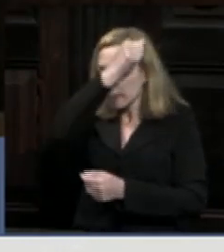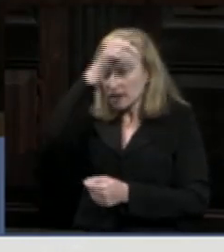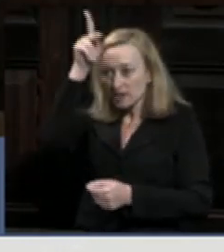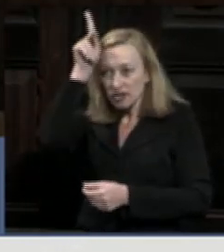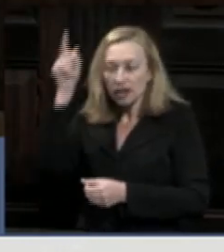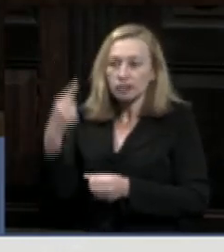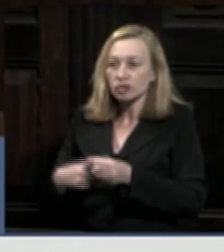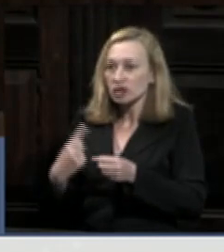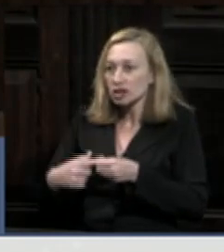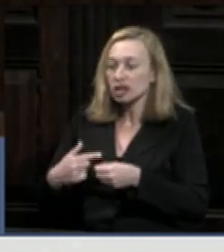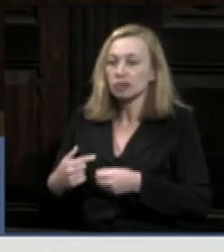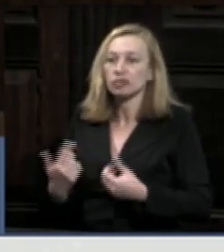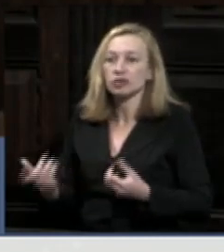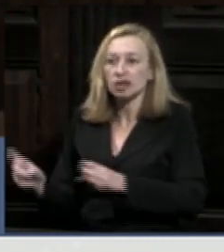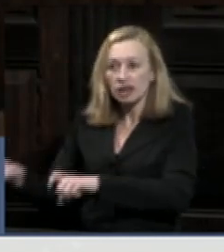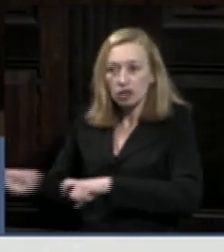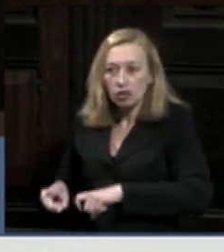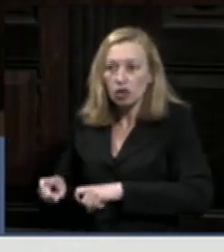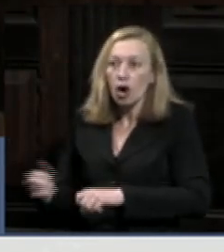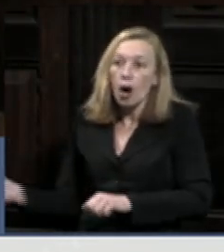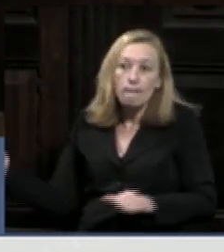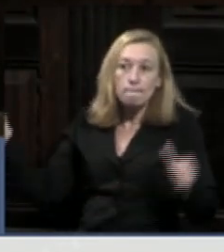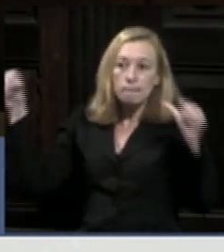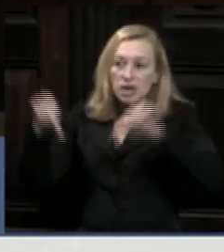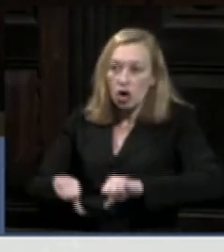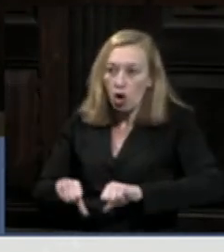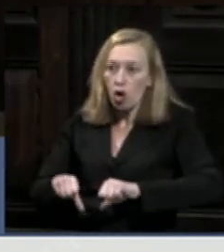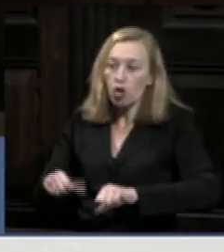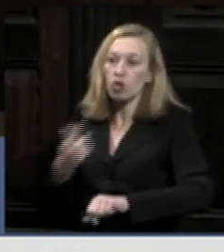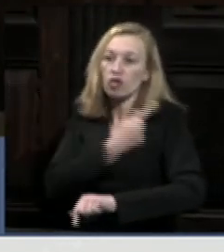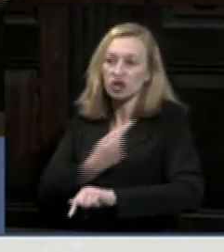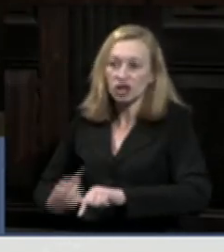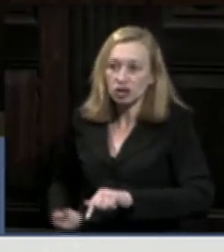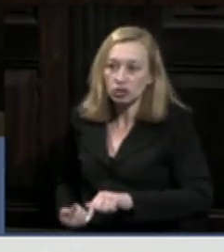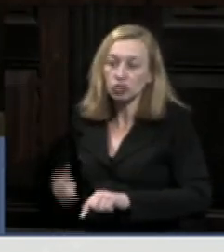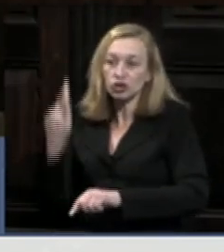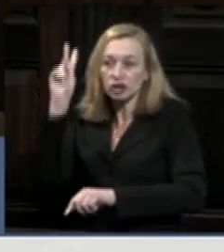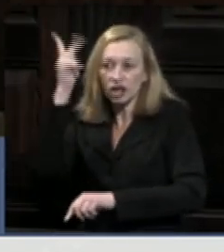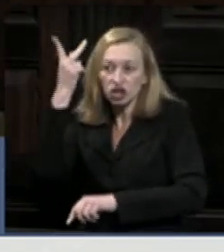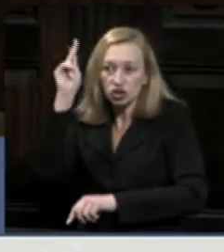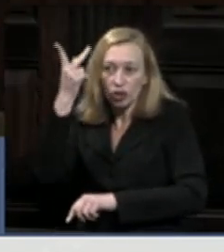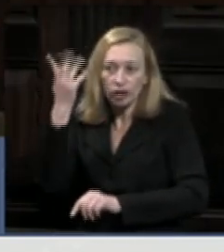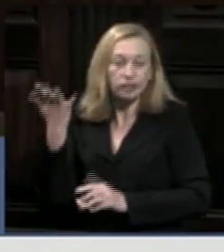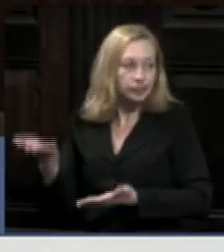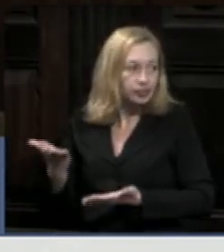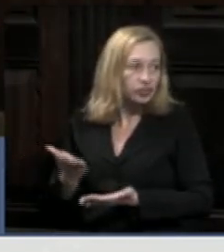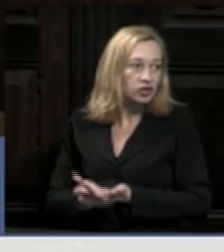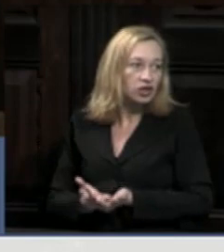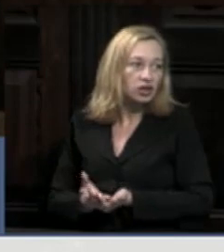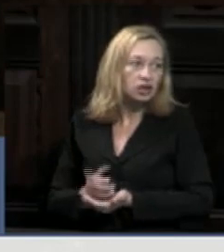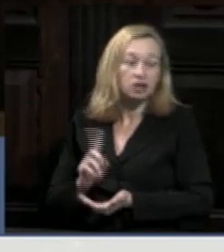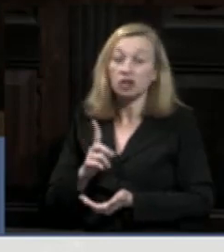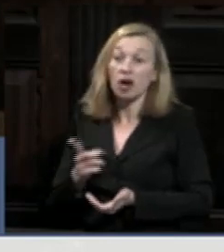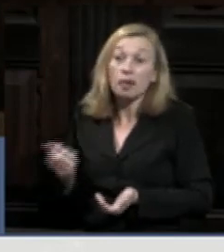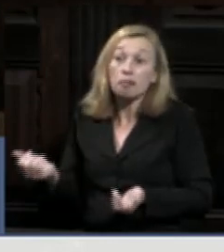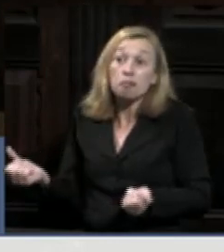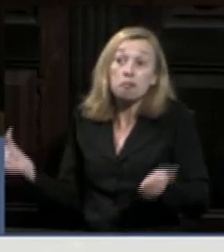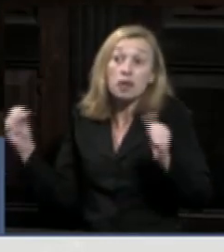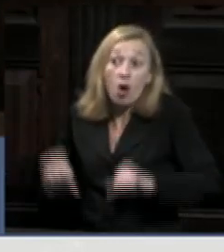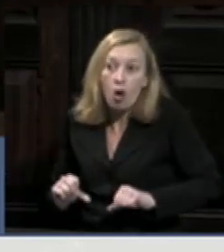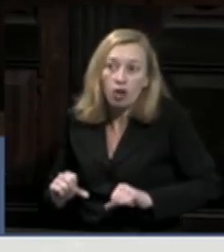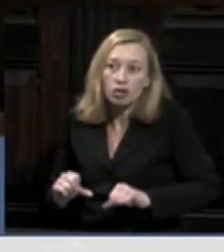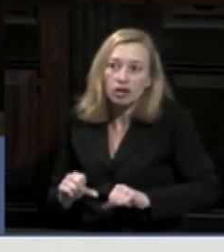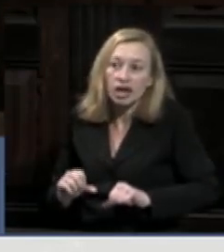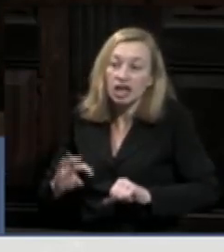interior foi um dos piores governadores da história por inteiro está na creche e não foi só um dos piores opinador